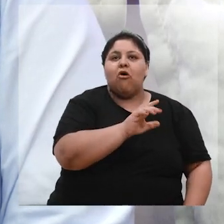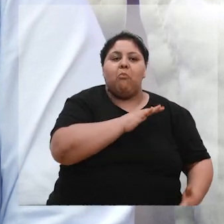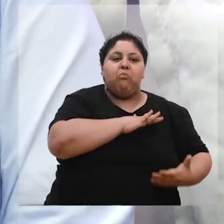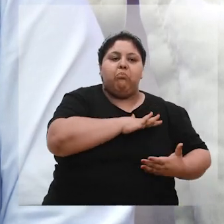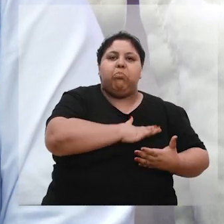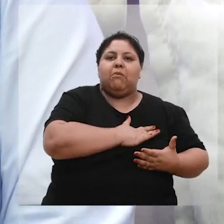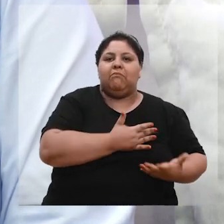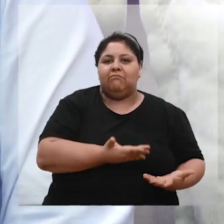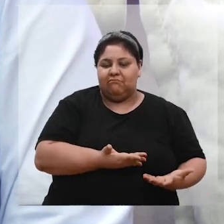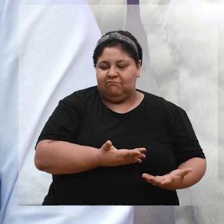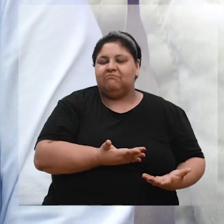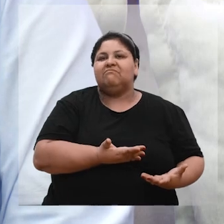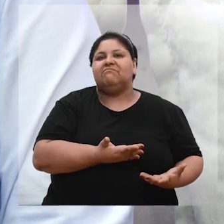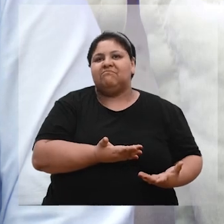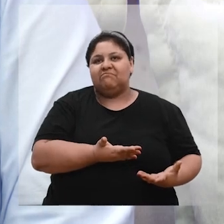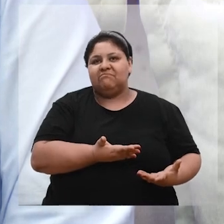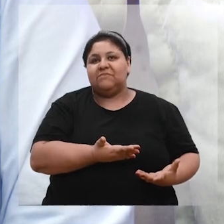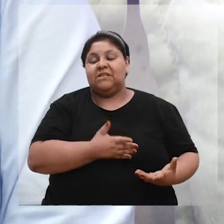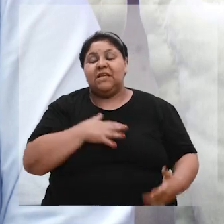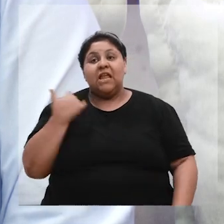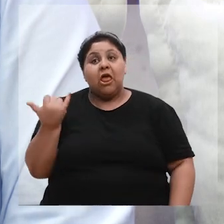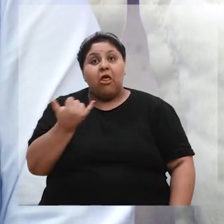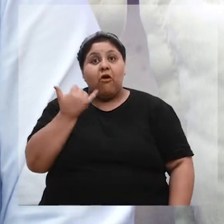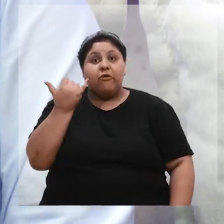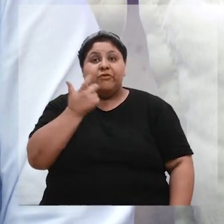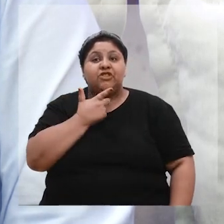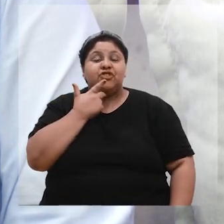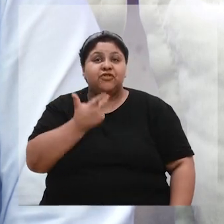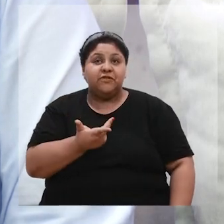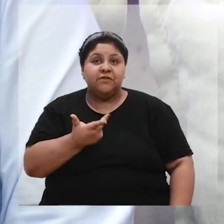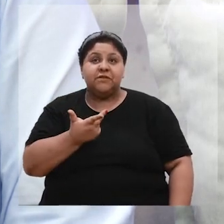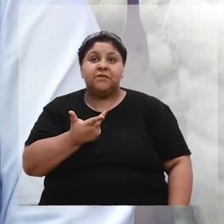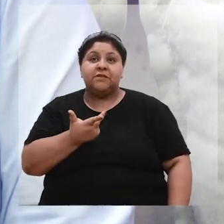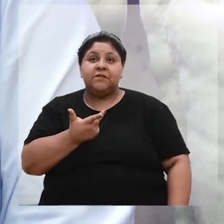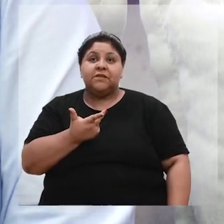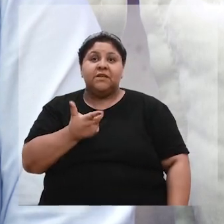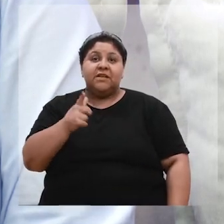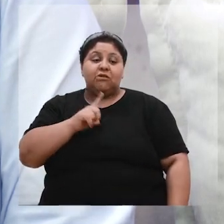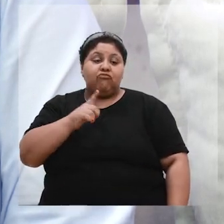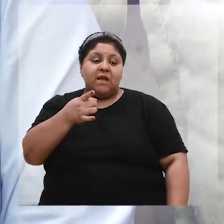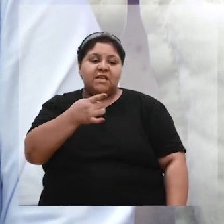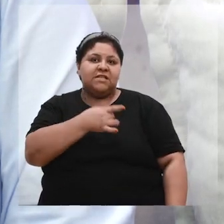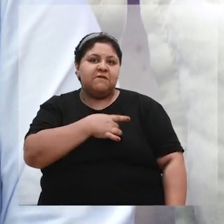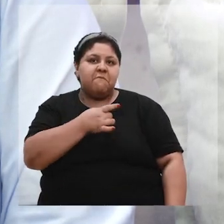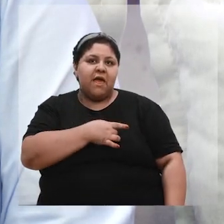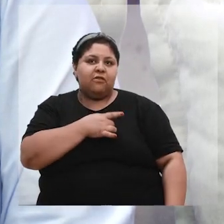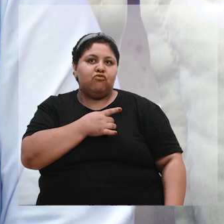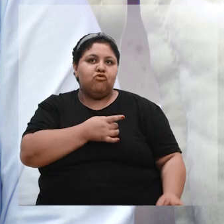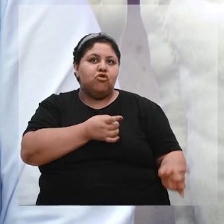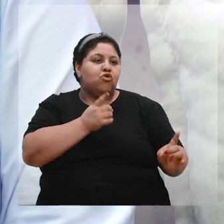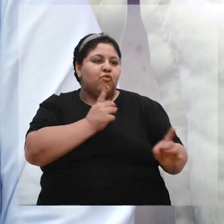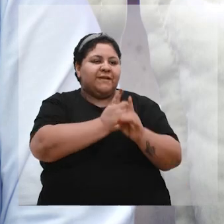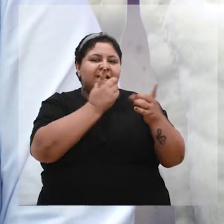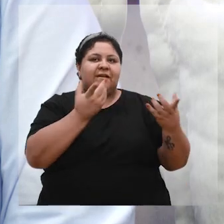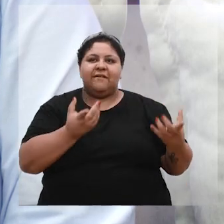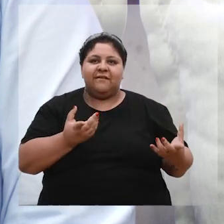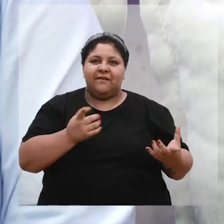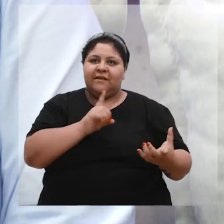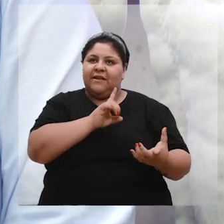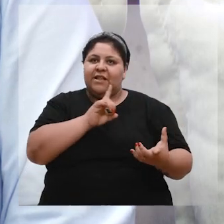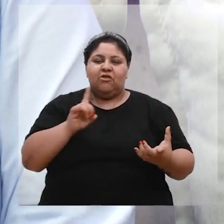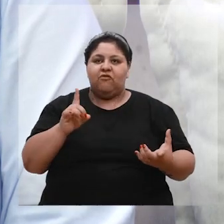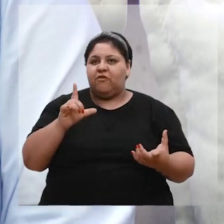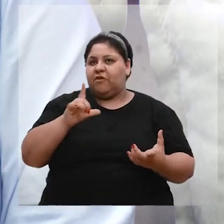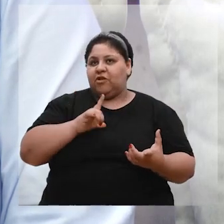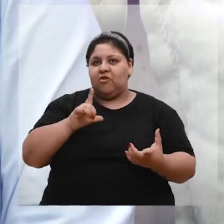fazem a mamografia. Então, é importante a gente ressaltar e deixar de ter esse medo desse exame. Esse